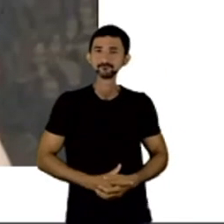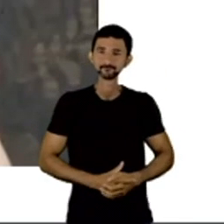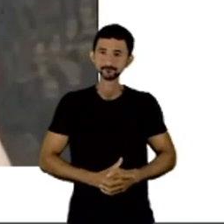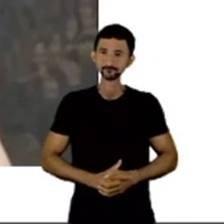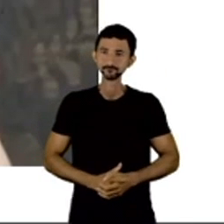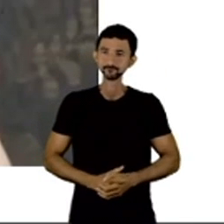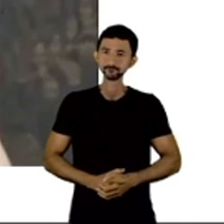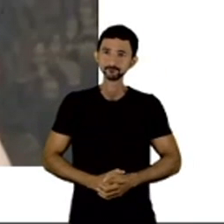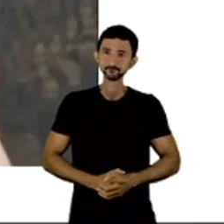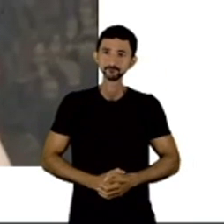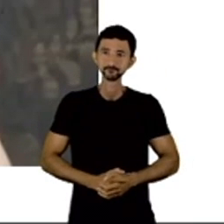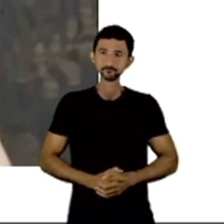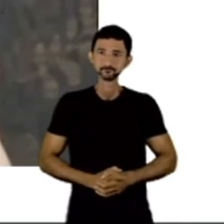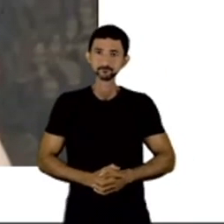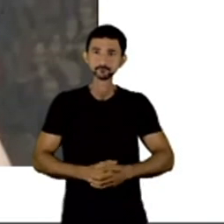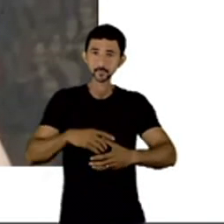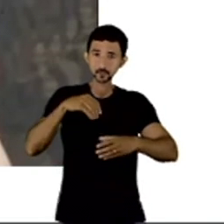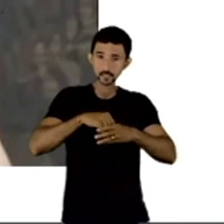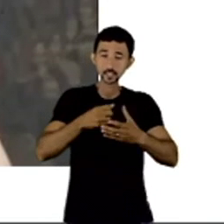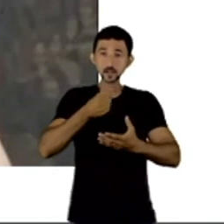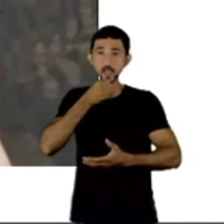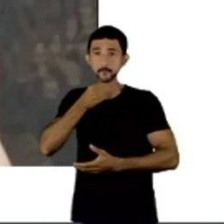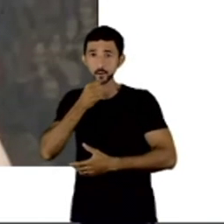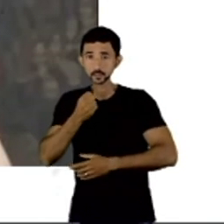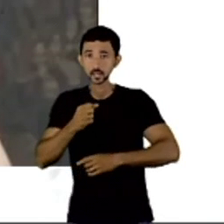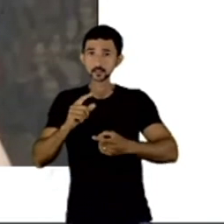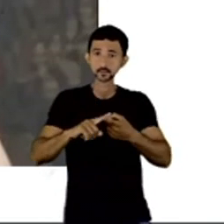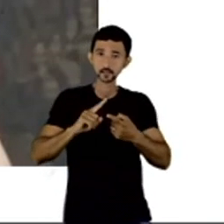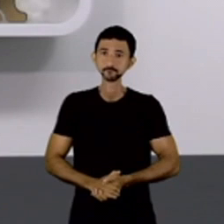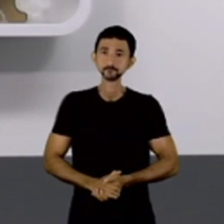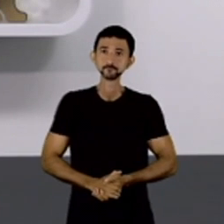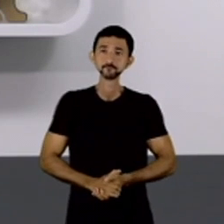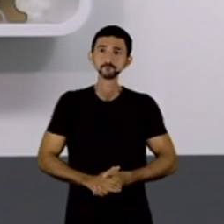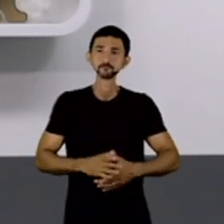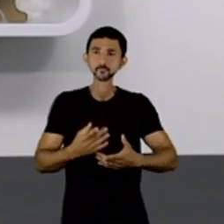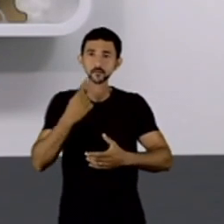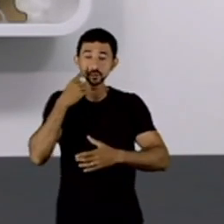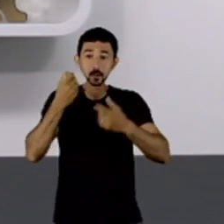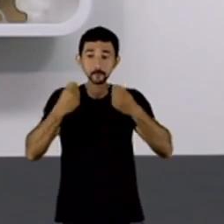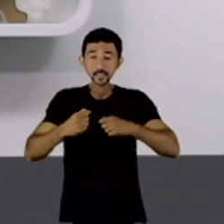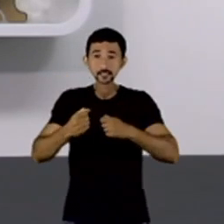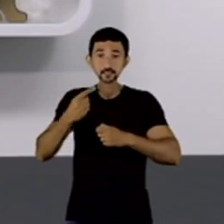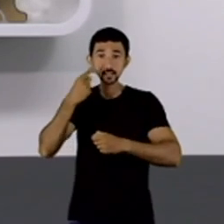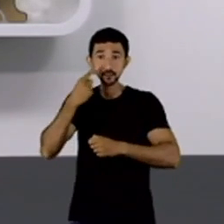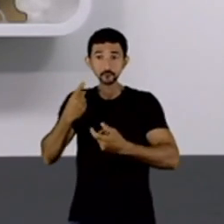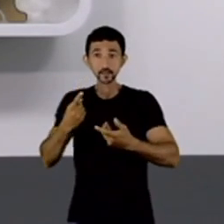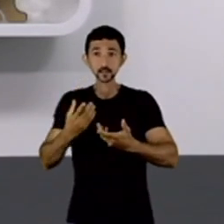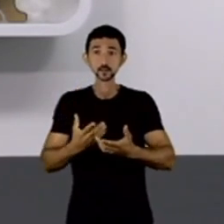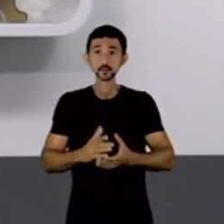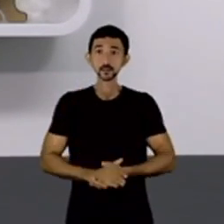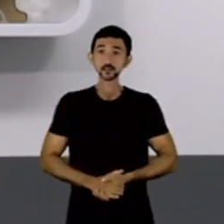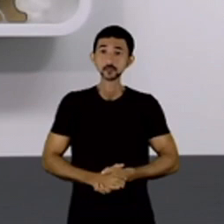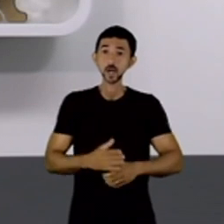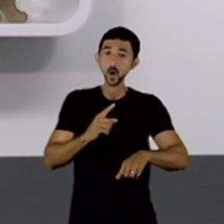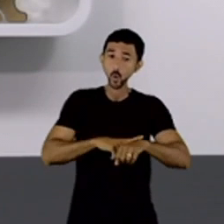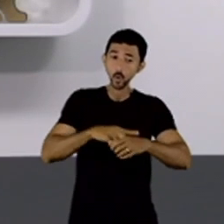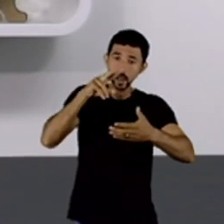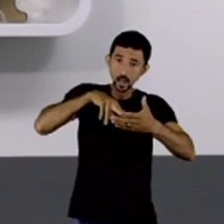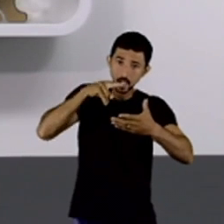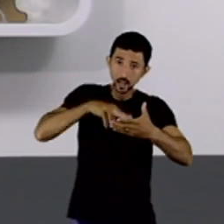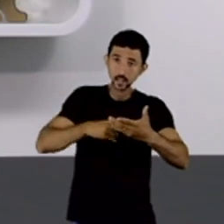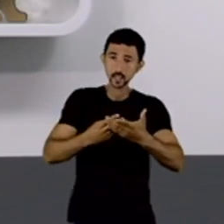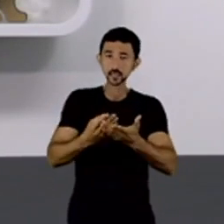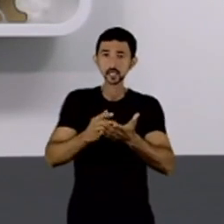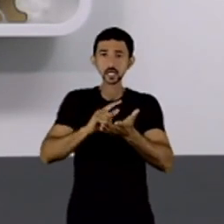guerra. Então, veja que dentro da reportagem existem elementos que você precisa observar na hora em que lê